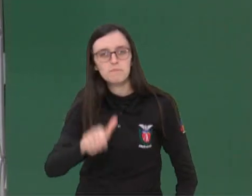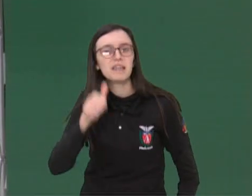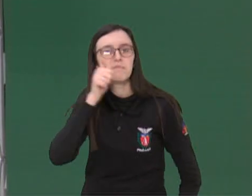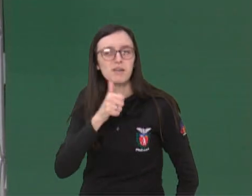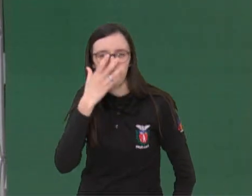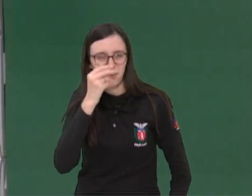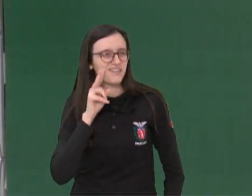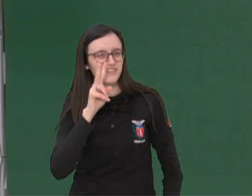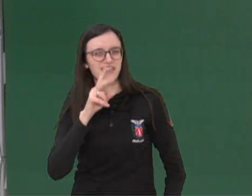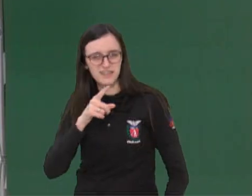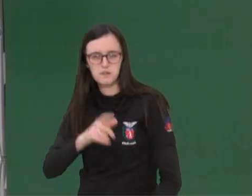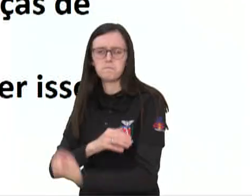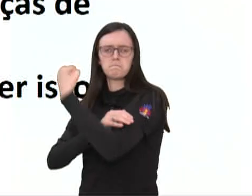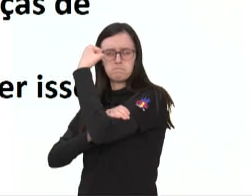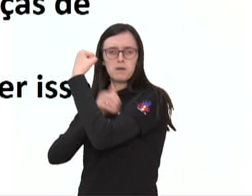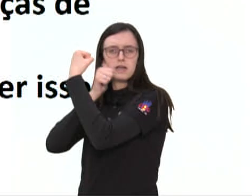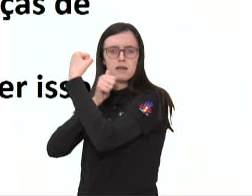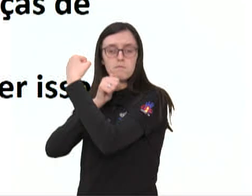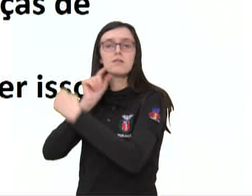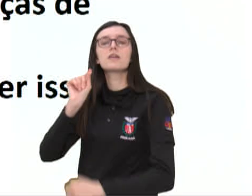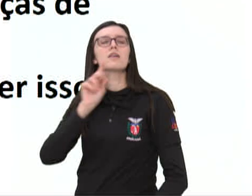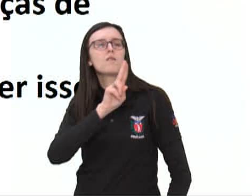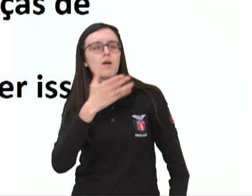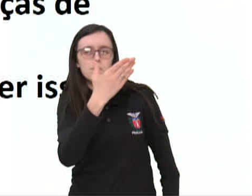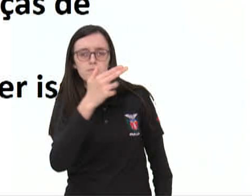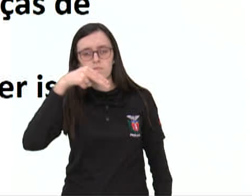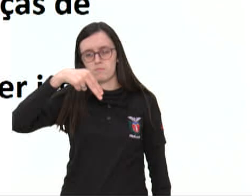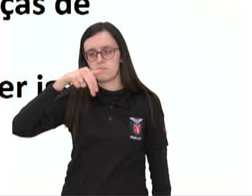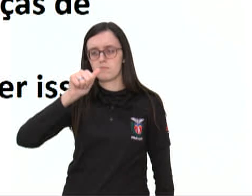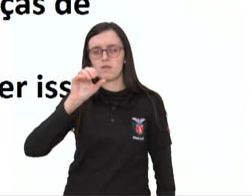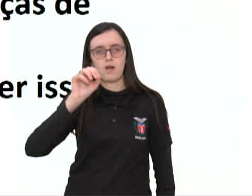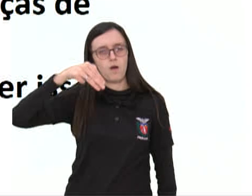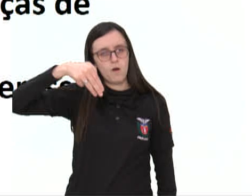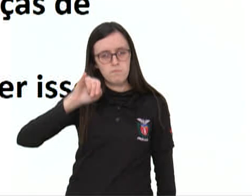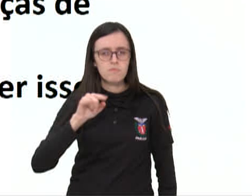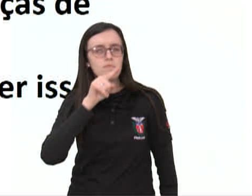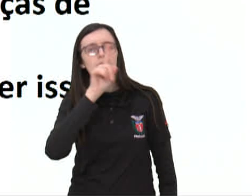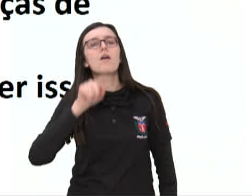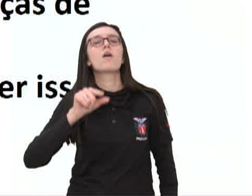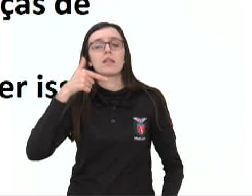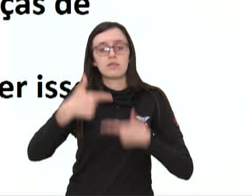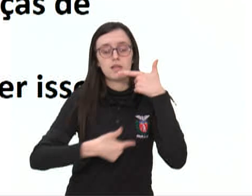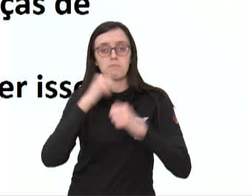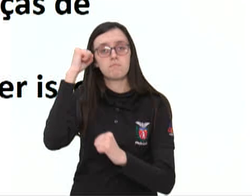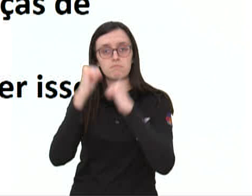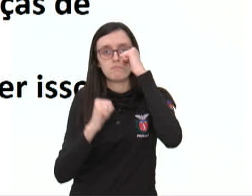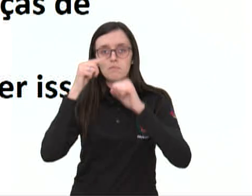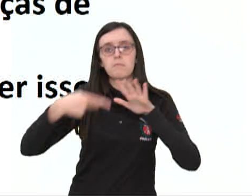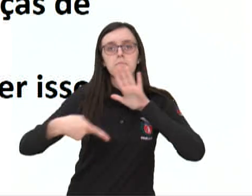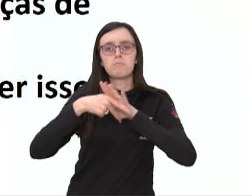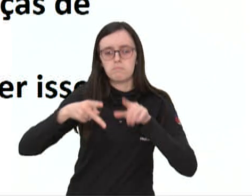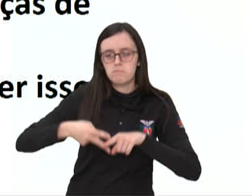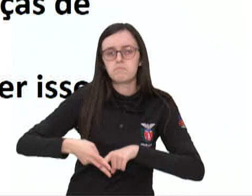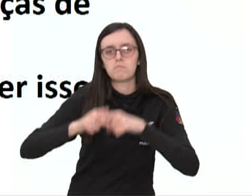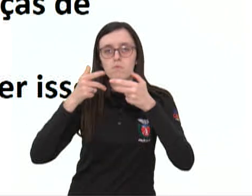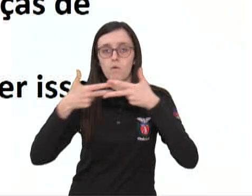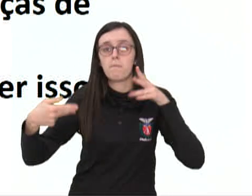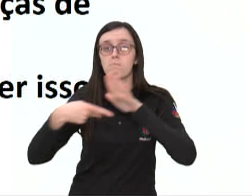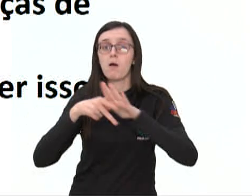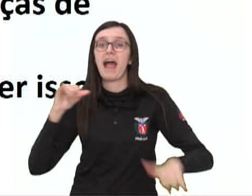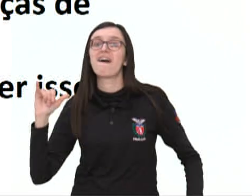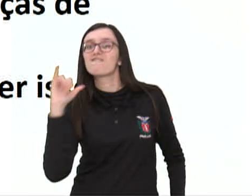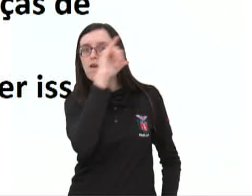foto, a modelo da imagem, é Naomi Parker Frawley, e ela trabalhava numa indústria de peças de